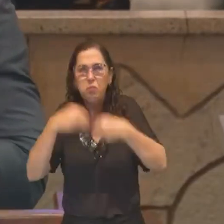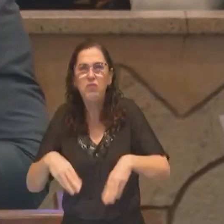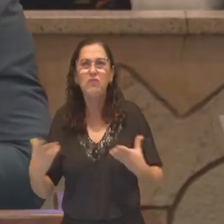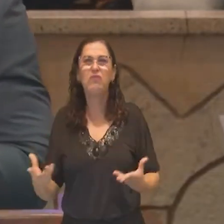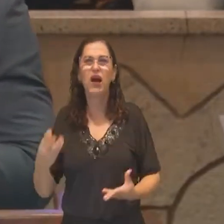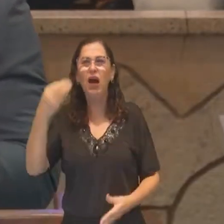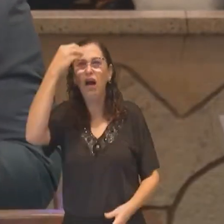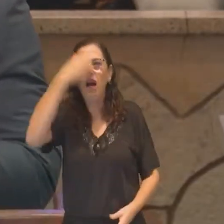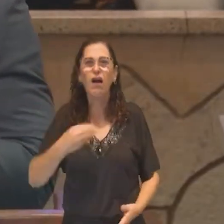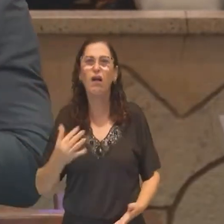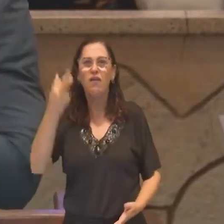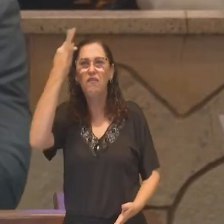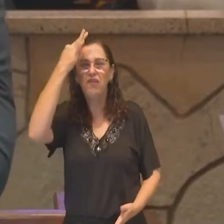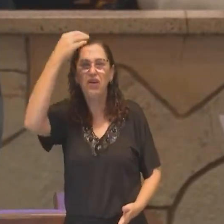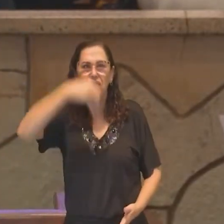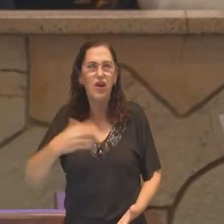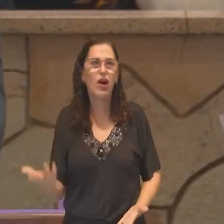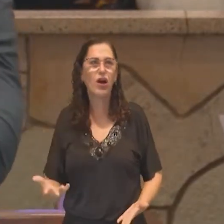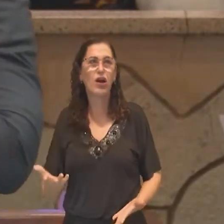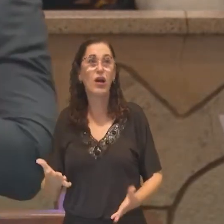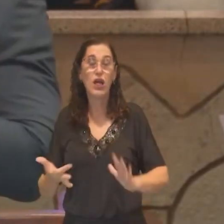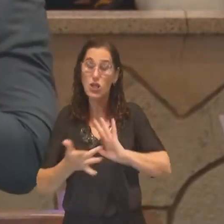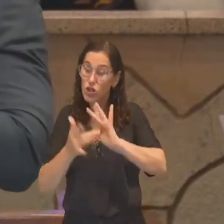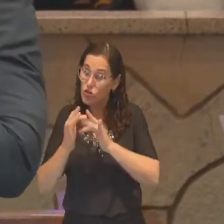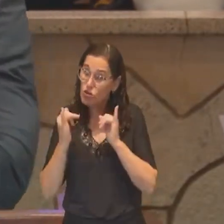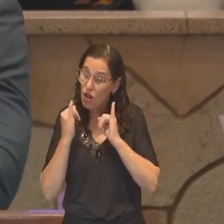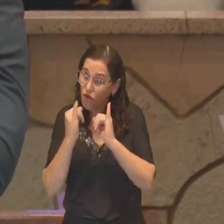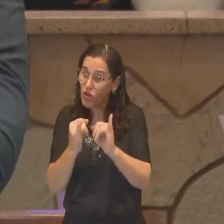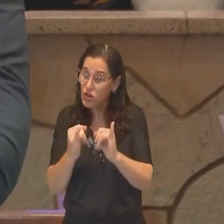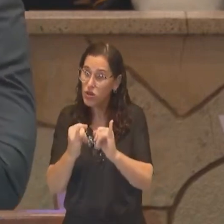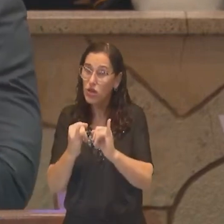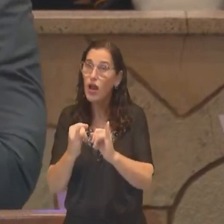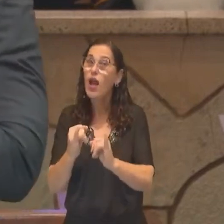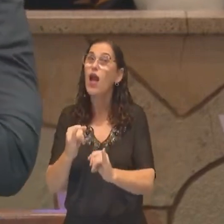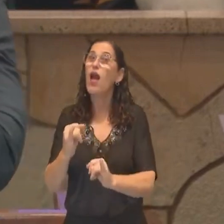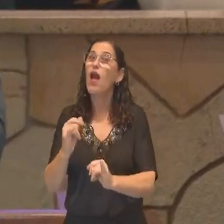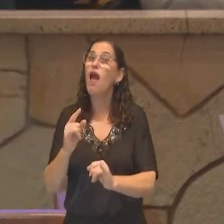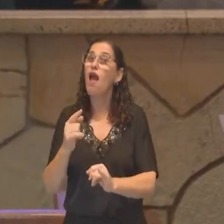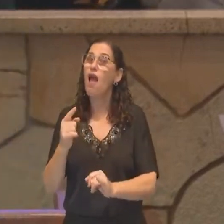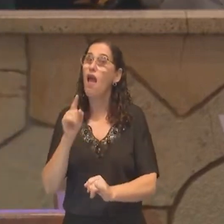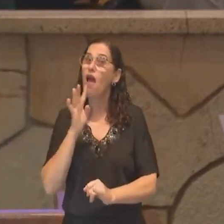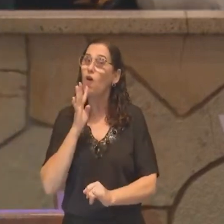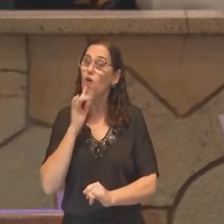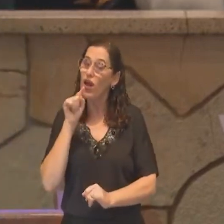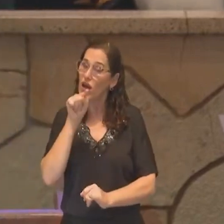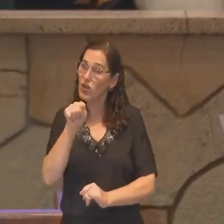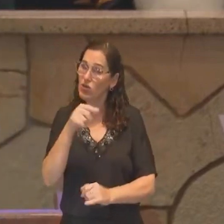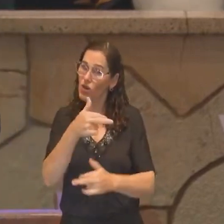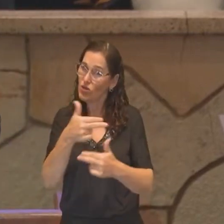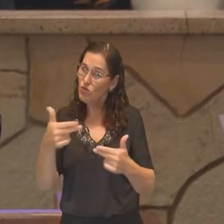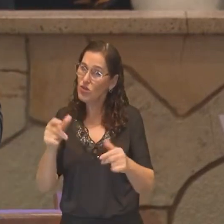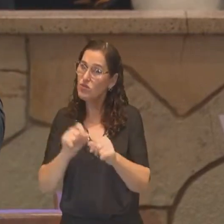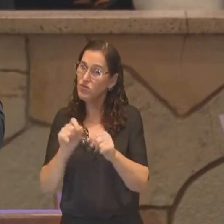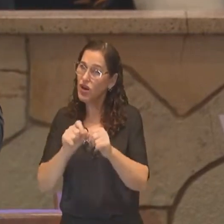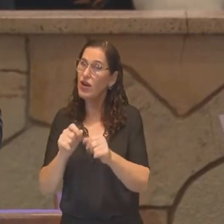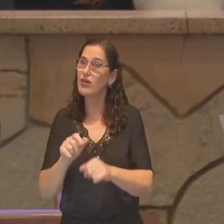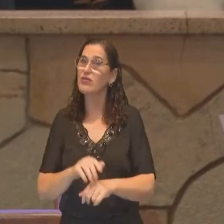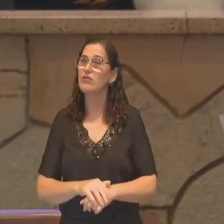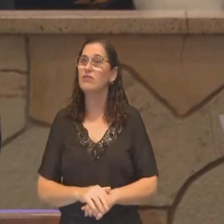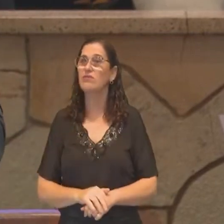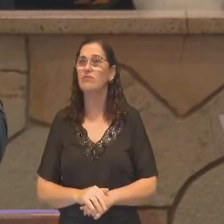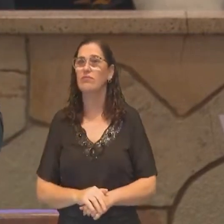fracassada. E Jesus está dizendo: eu conheço as suas obras.